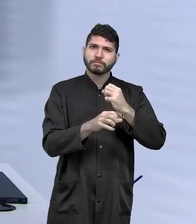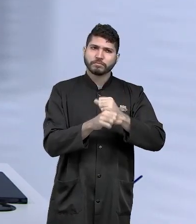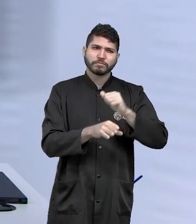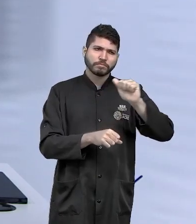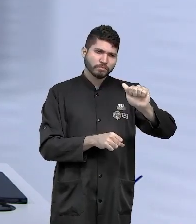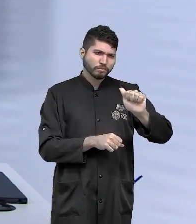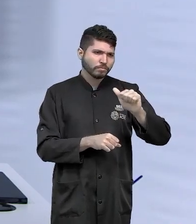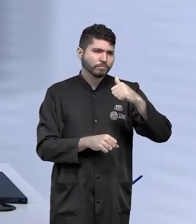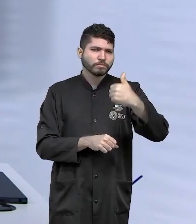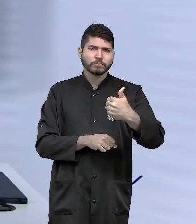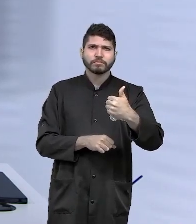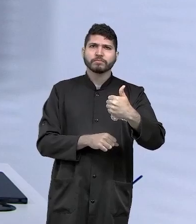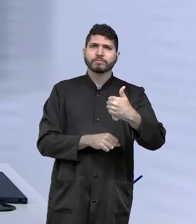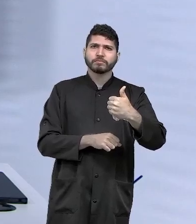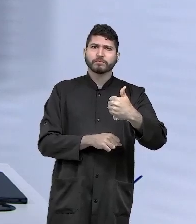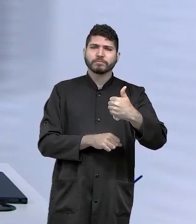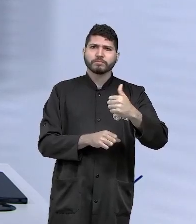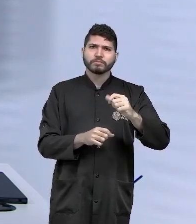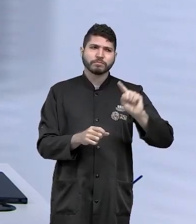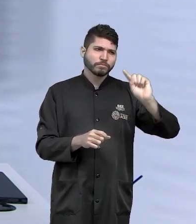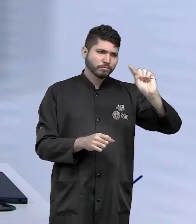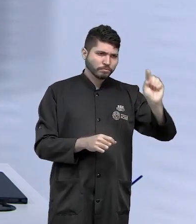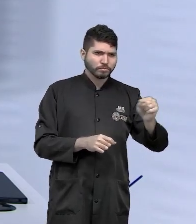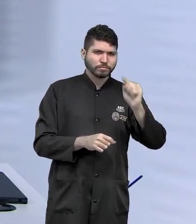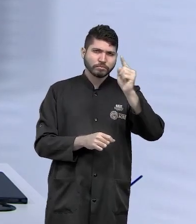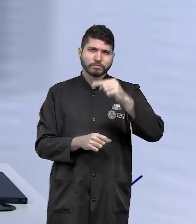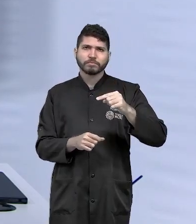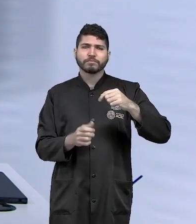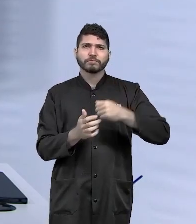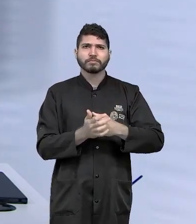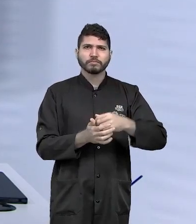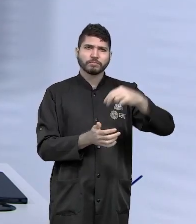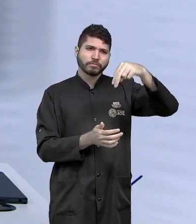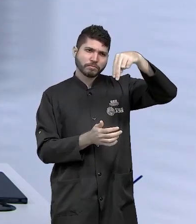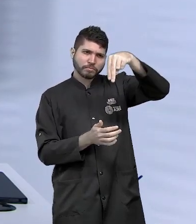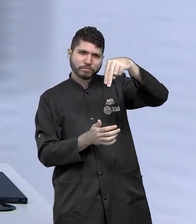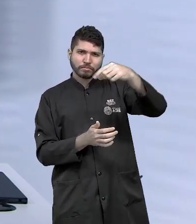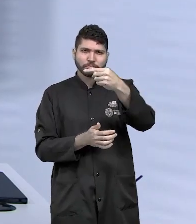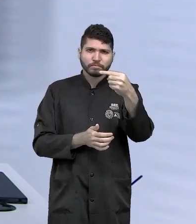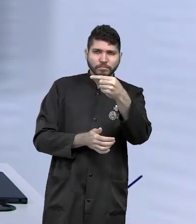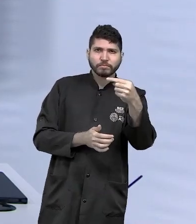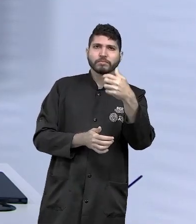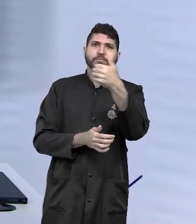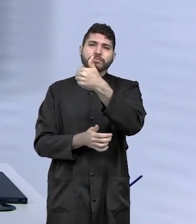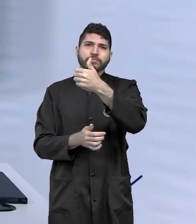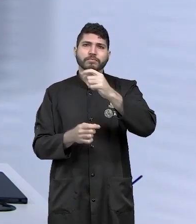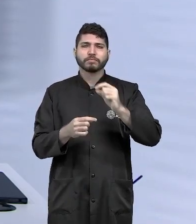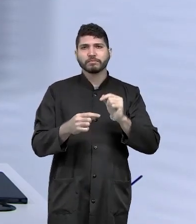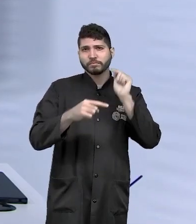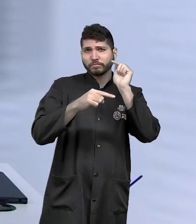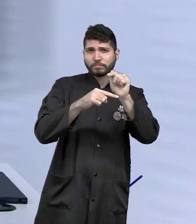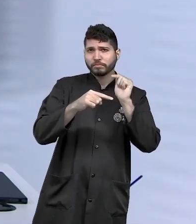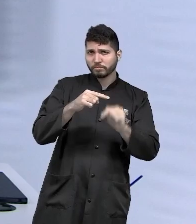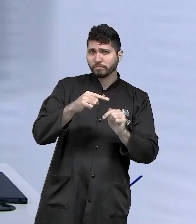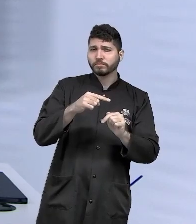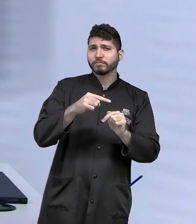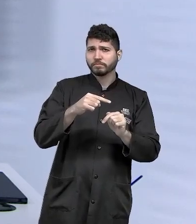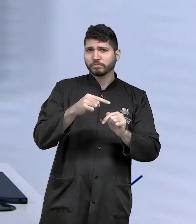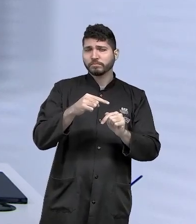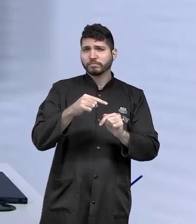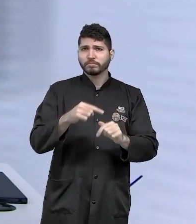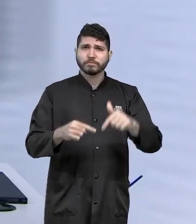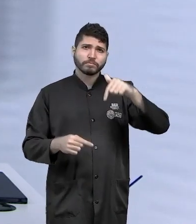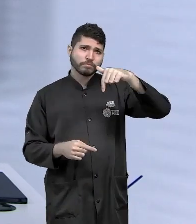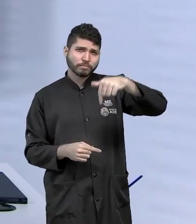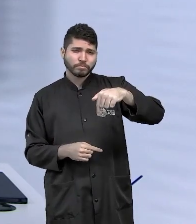A1, onde abre o parênteses, que é elevado a n menos 1, né? Na base comum, dividido pela razão menos 1. Então, essa fórmula da soma você